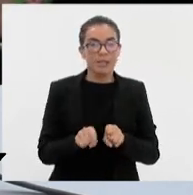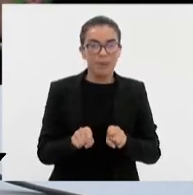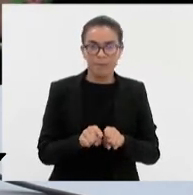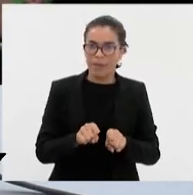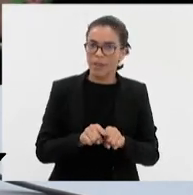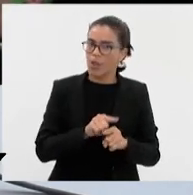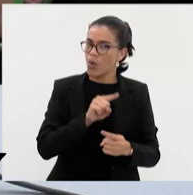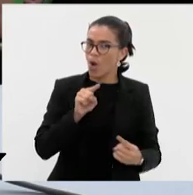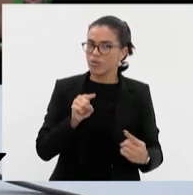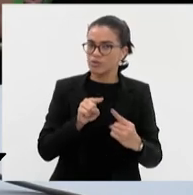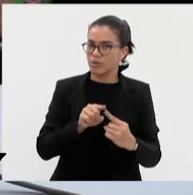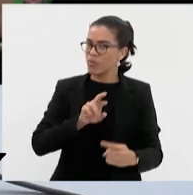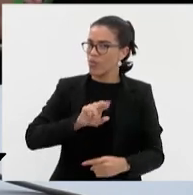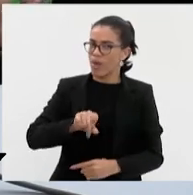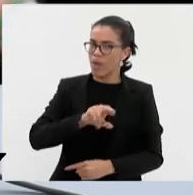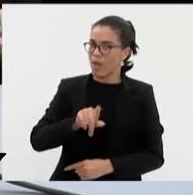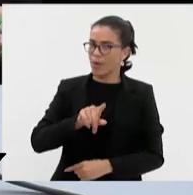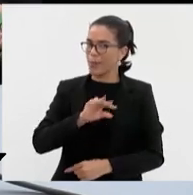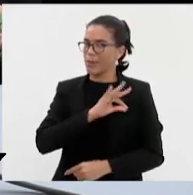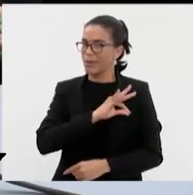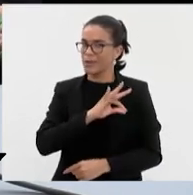policiais se tornem